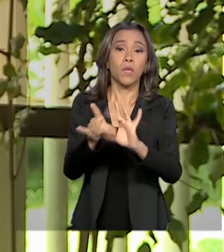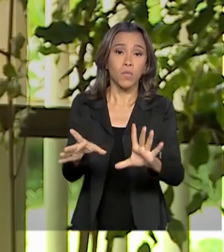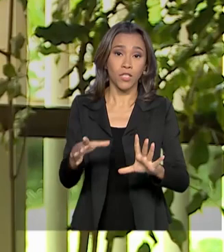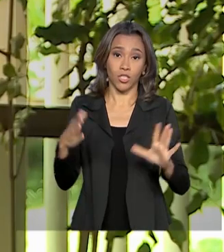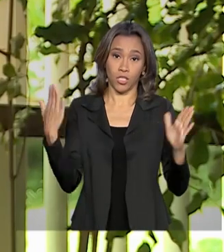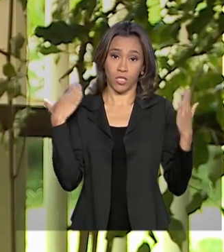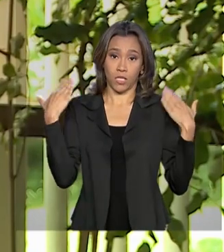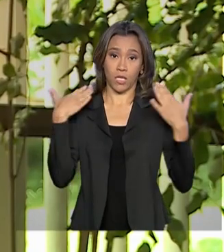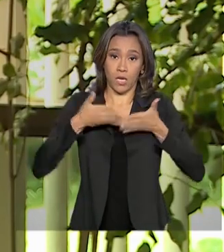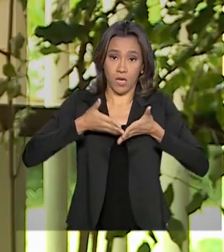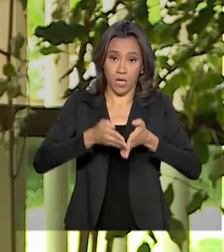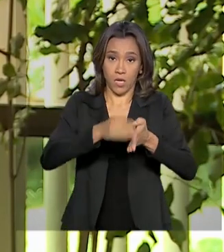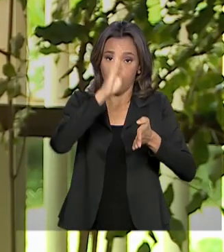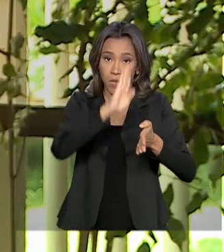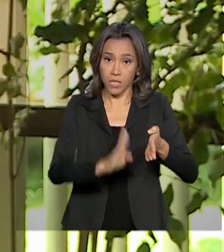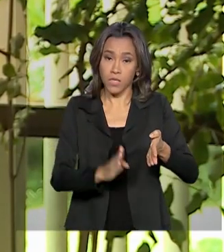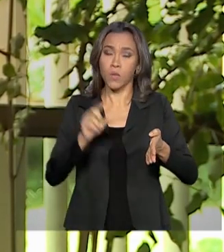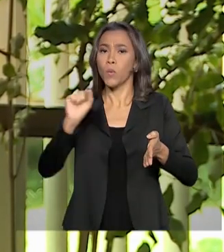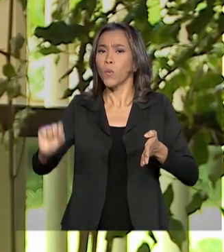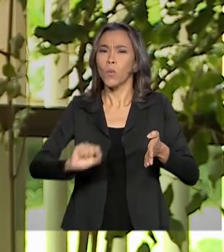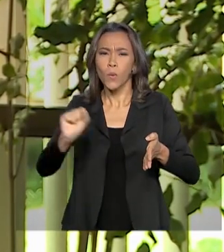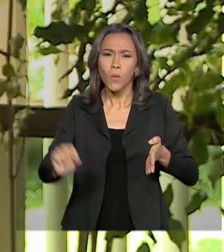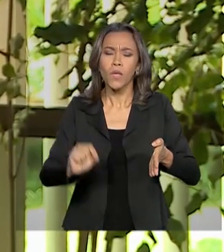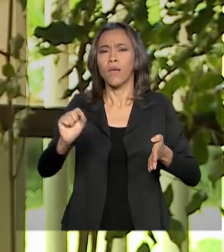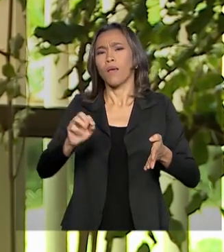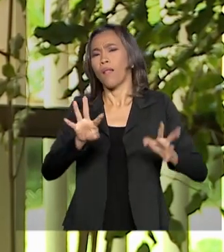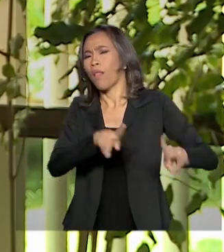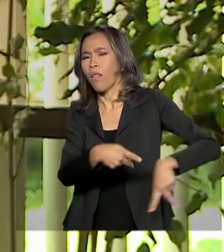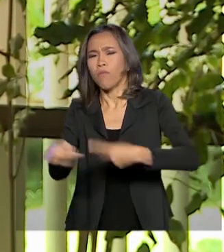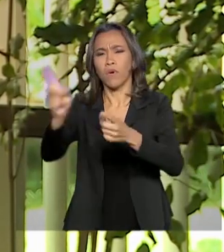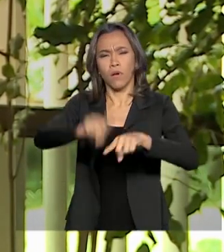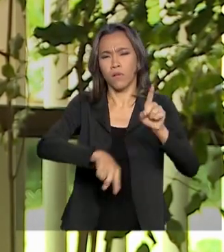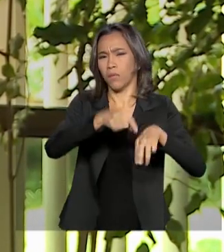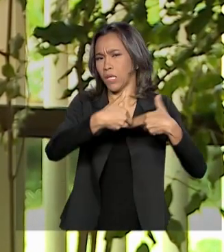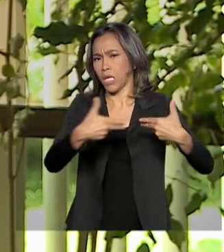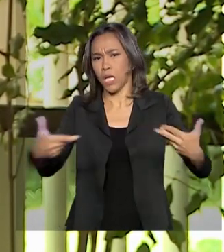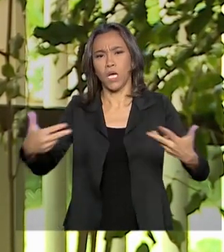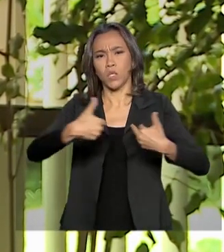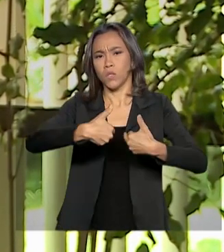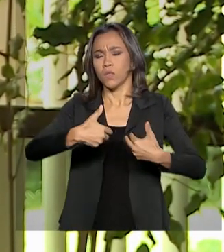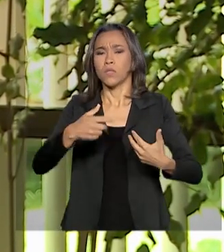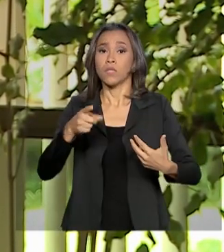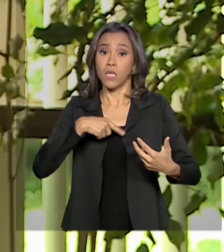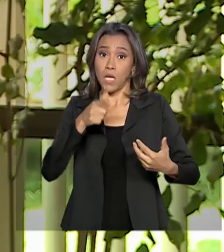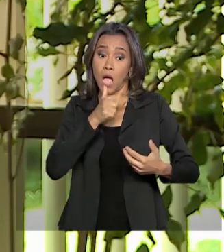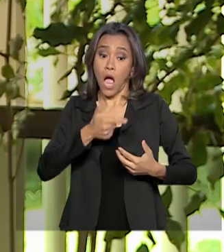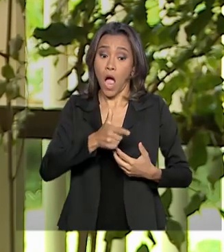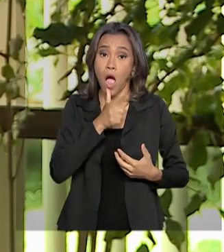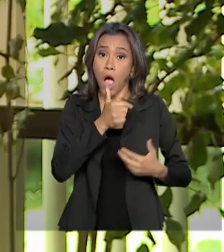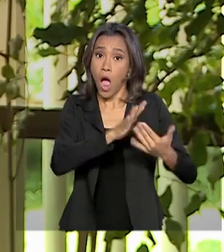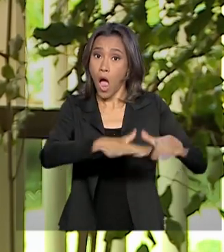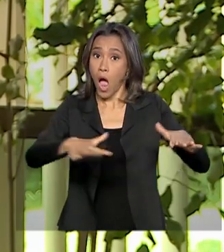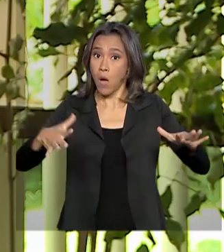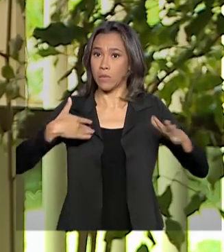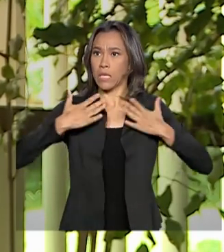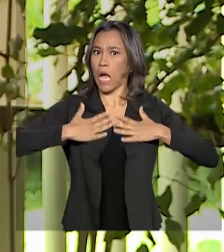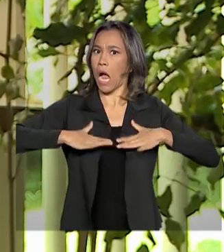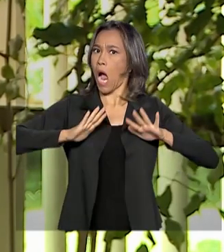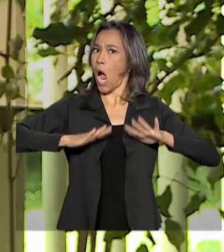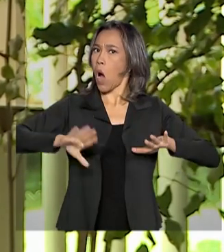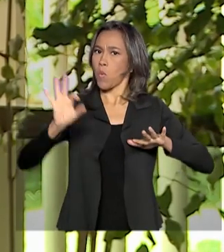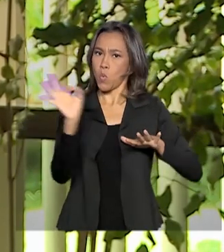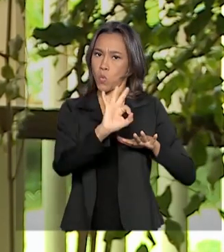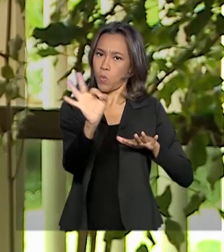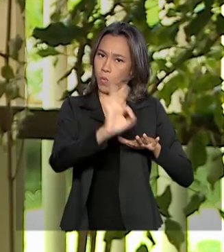marinha faça um adestramento em termos de logística, em termos de deslocamento em águas que não são tão tranquilas assim como